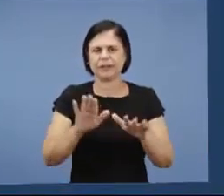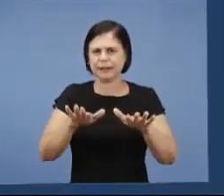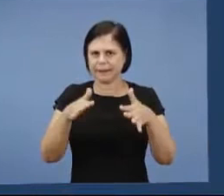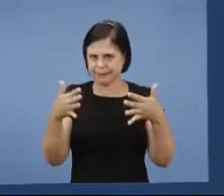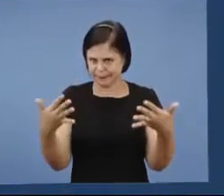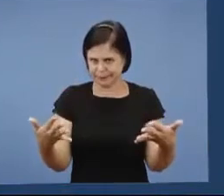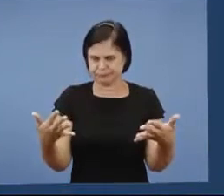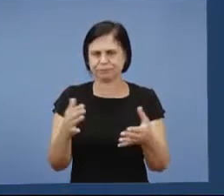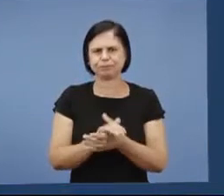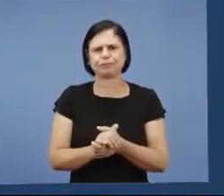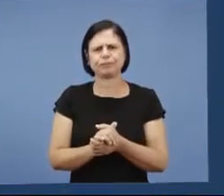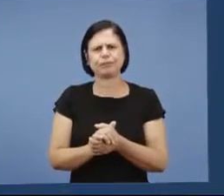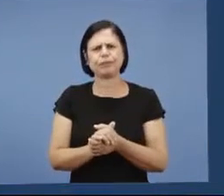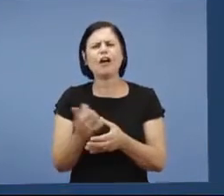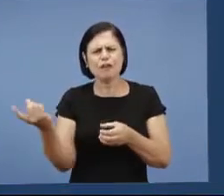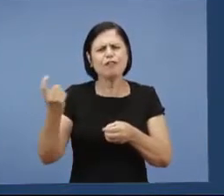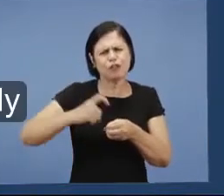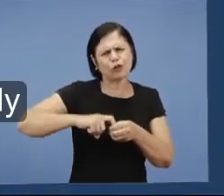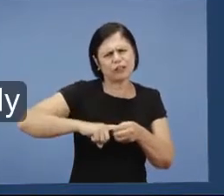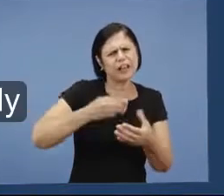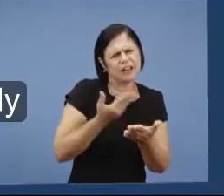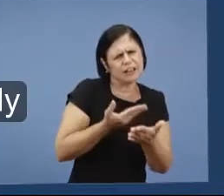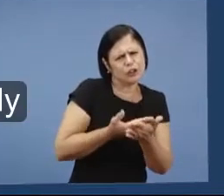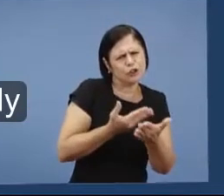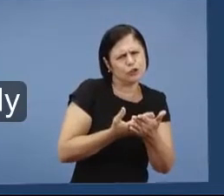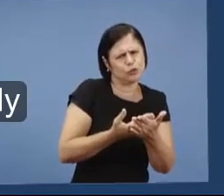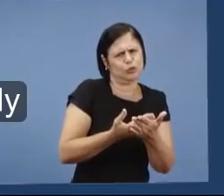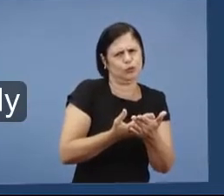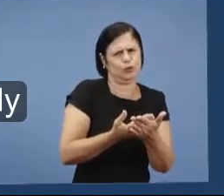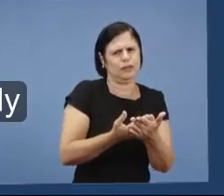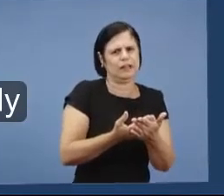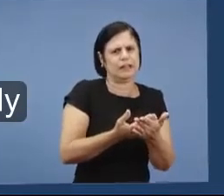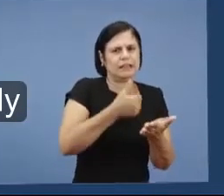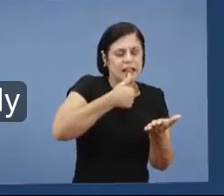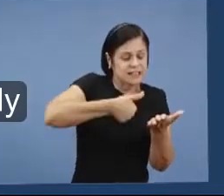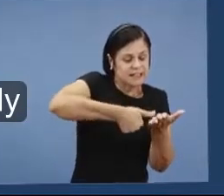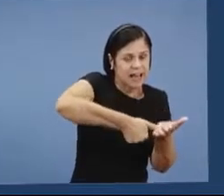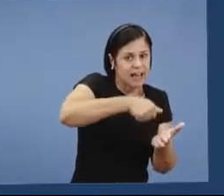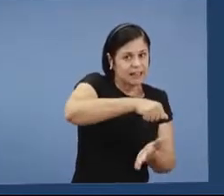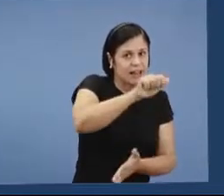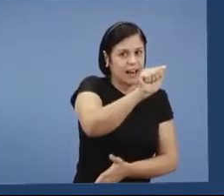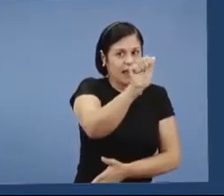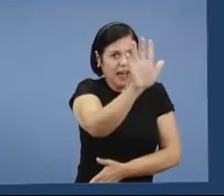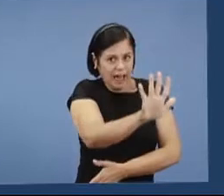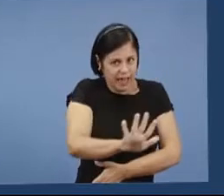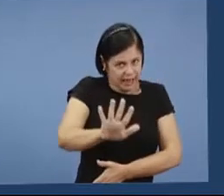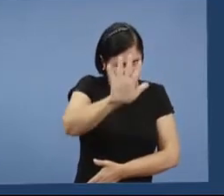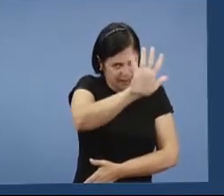das cartas às igrejas da Ásia, ou seja, nós estamos dando continuidade ao estudo das cartas às igrejas da